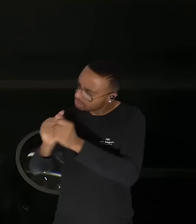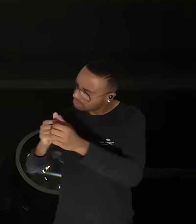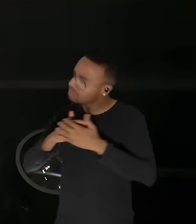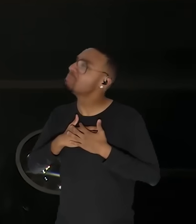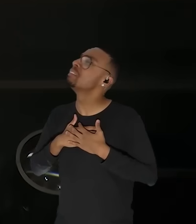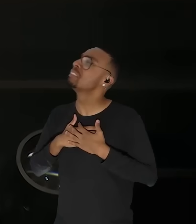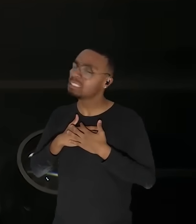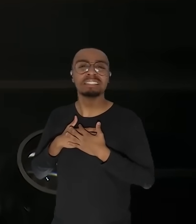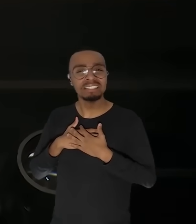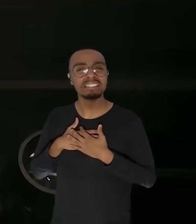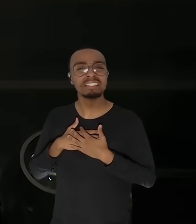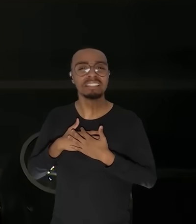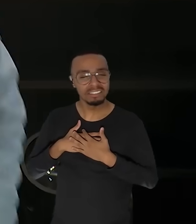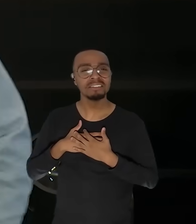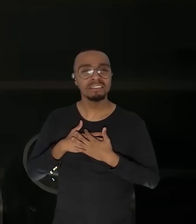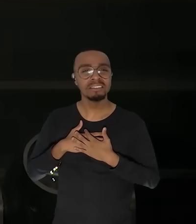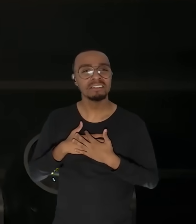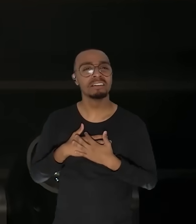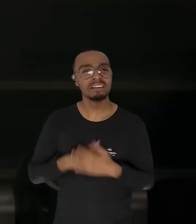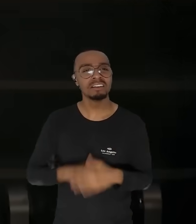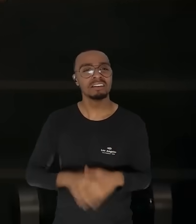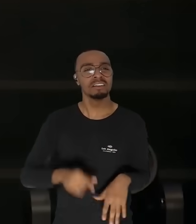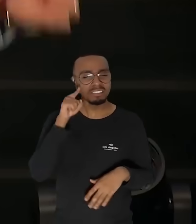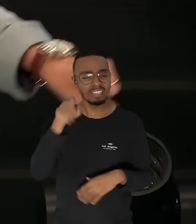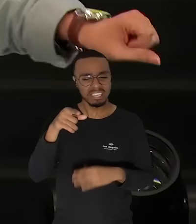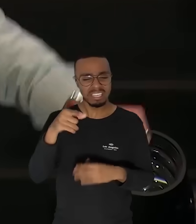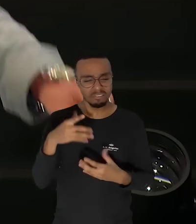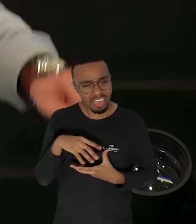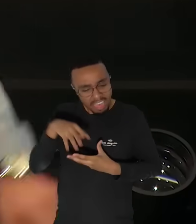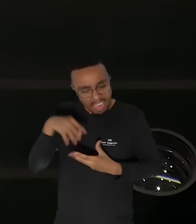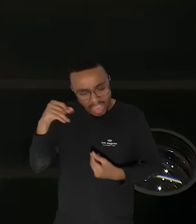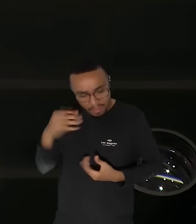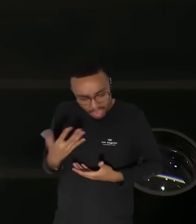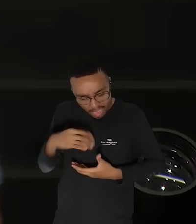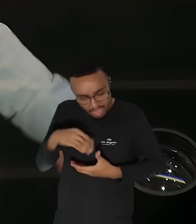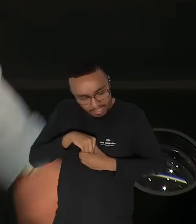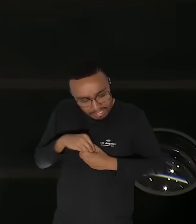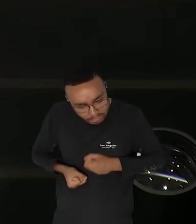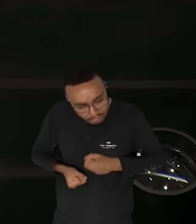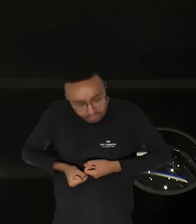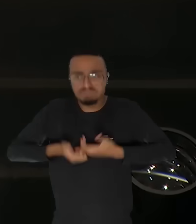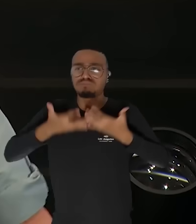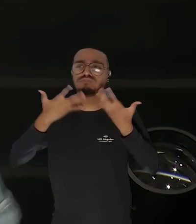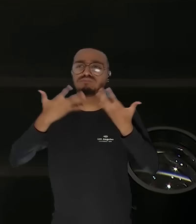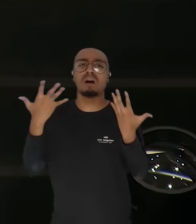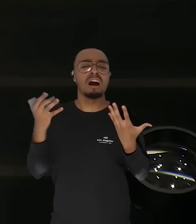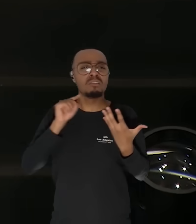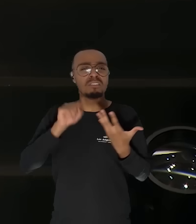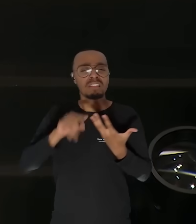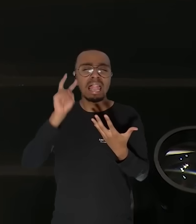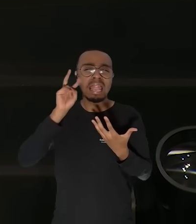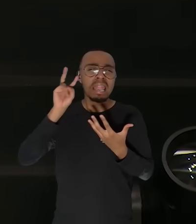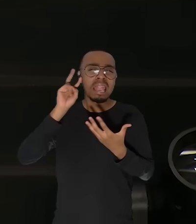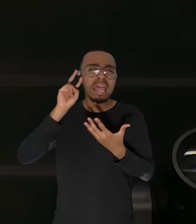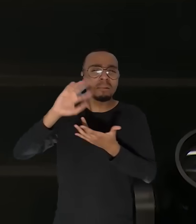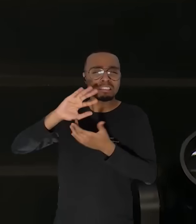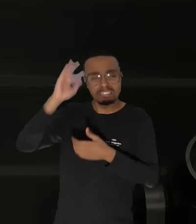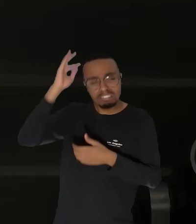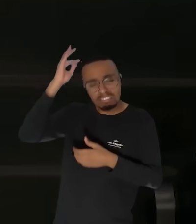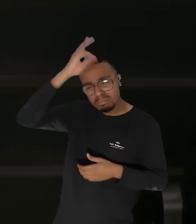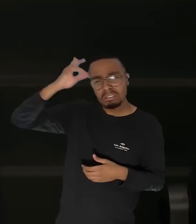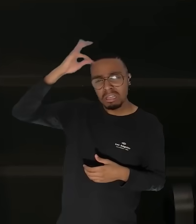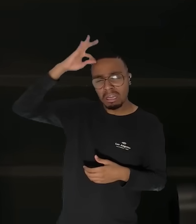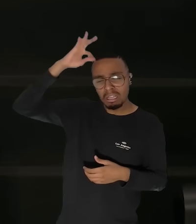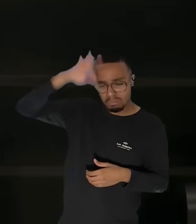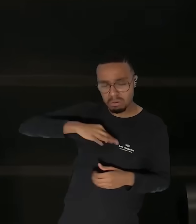meio desse hospital. Me acorda. Me acorda, me acorda, me acorda, me acorda. Acorda em você o meu espírito. Acorda,